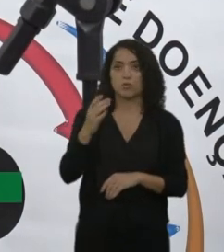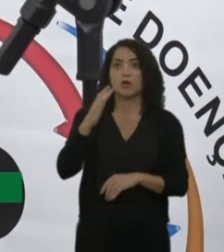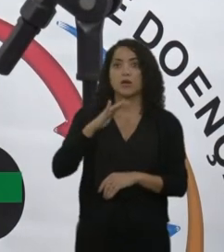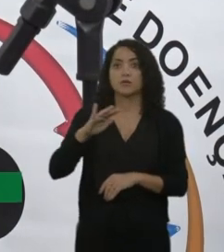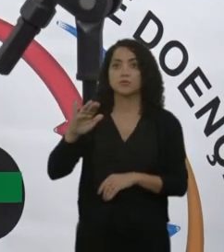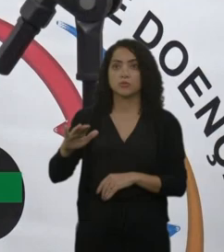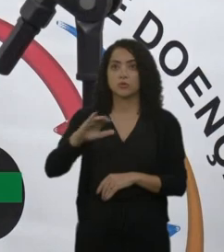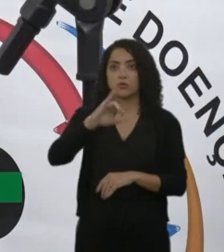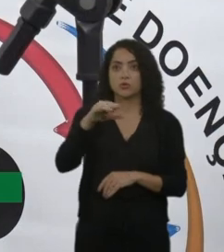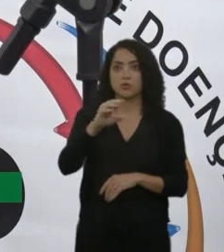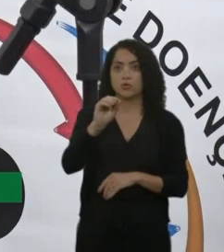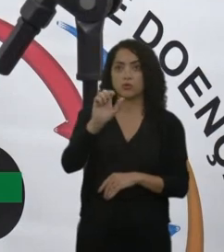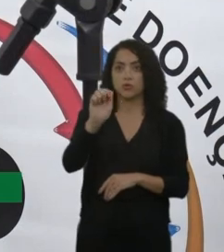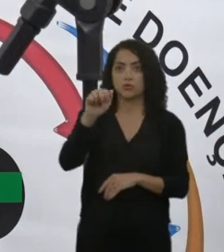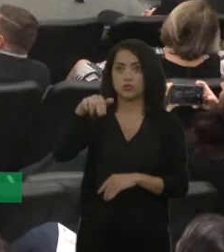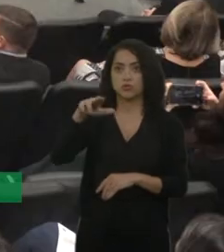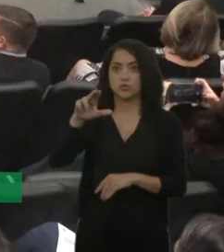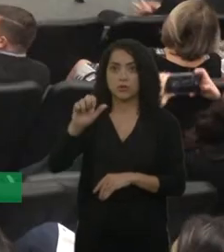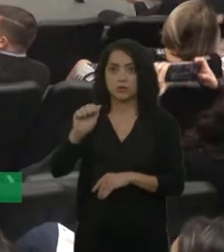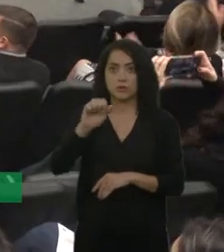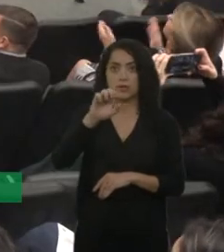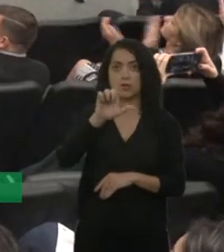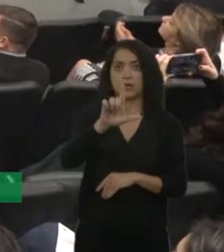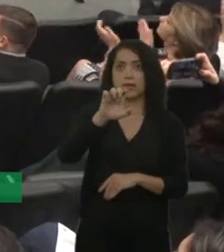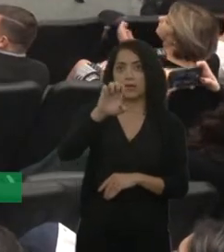Gusmão, Levi Raul.